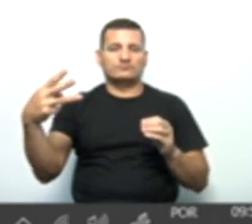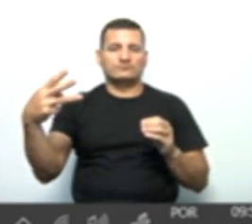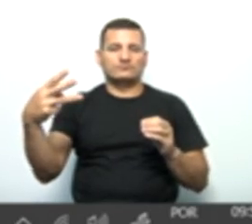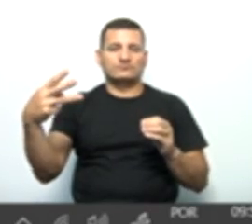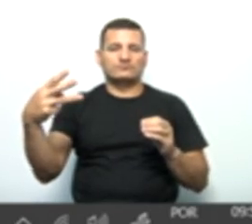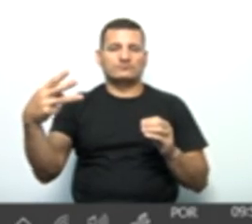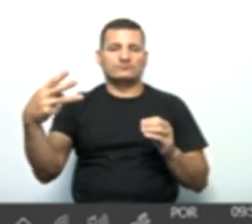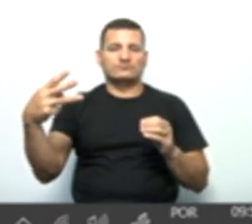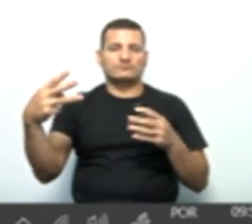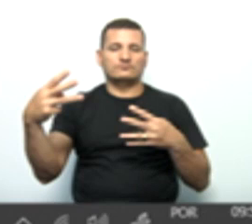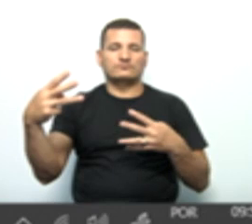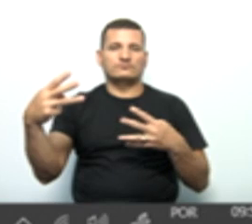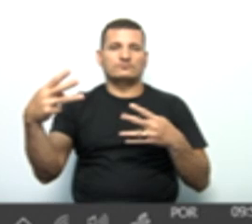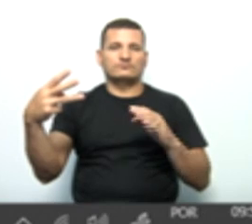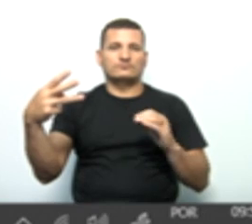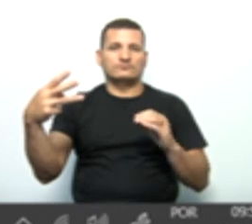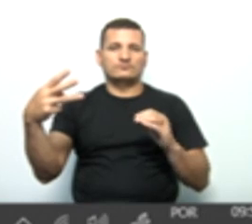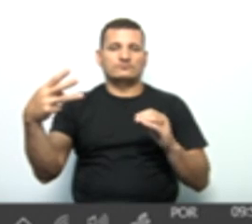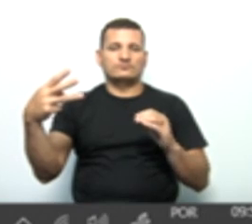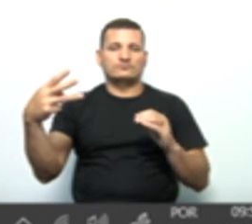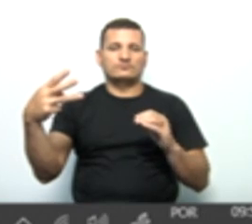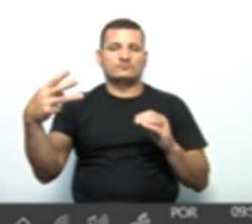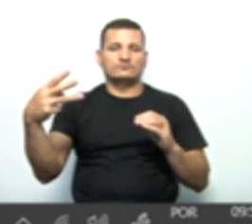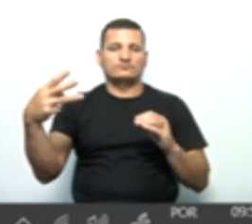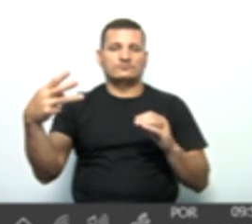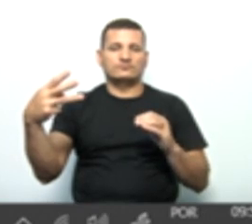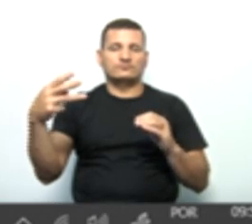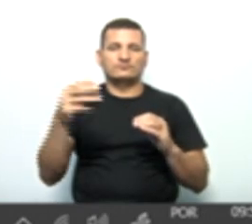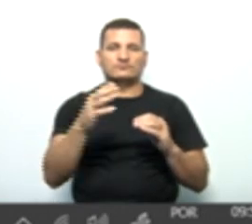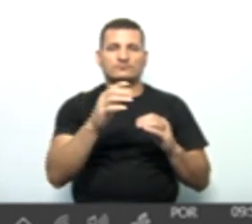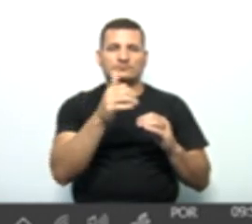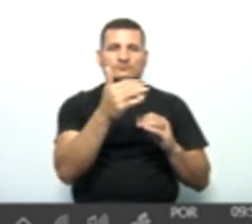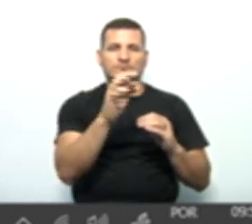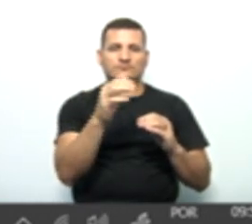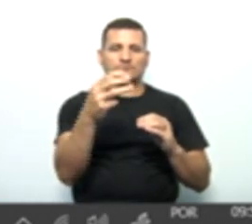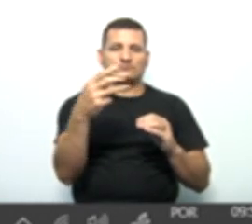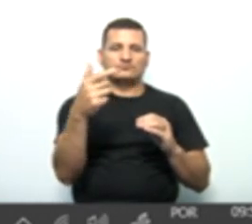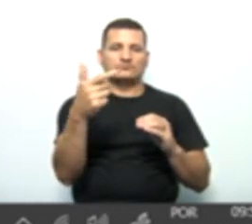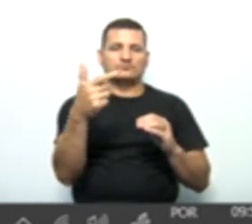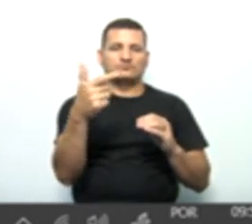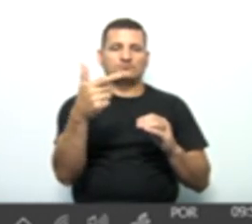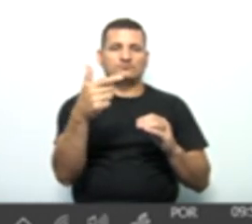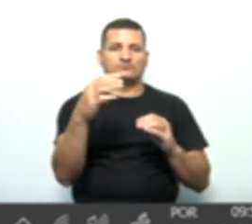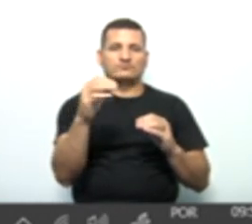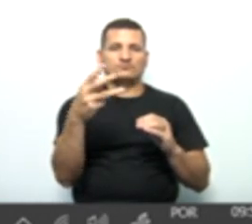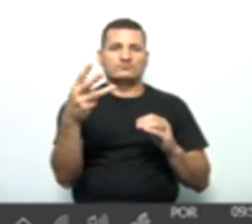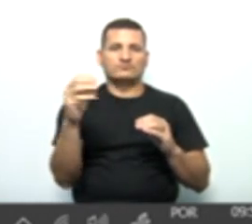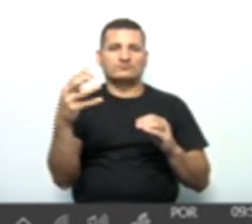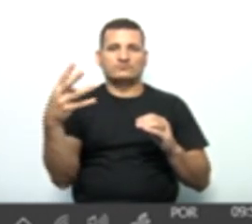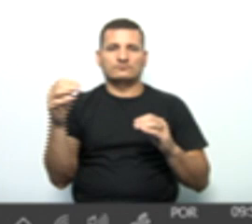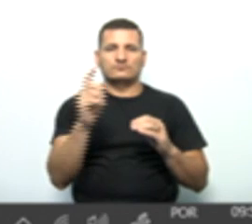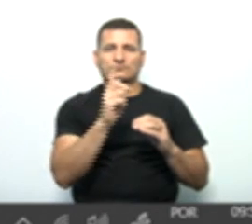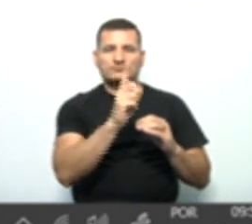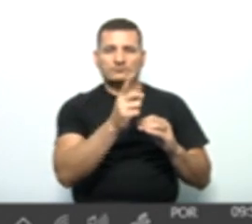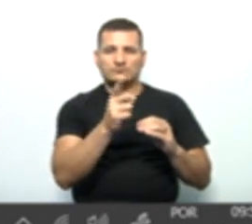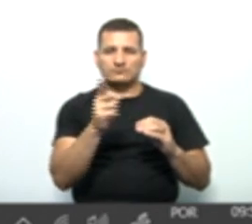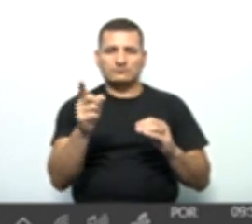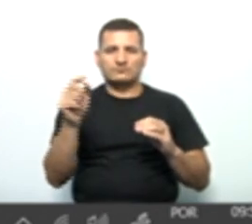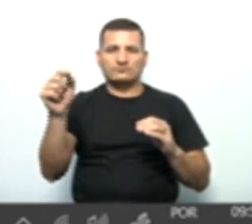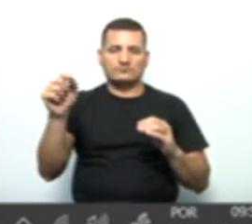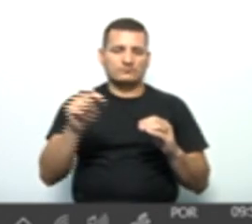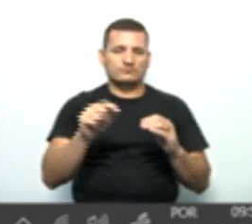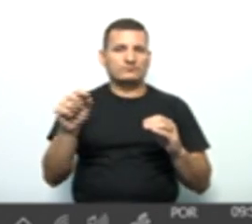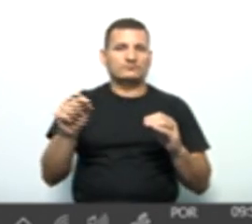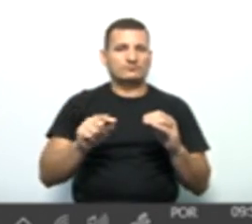3. Aí ele mostrou todos os elementos da lista. Então a gente criou aqui uma